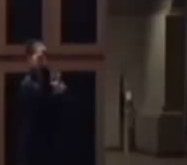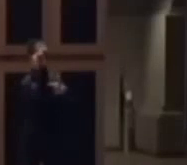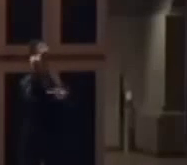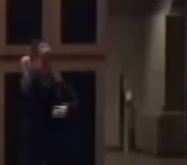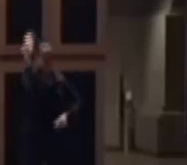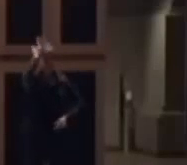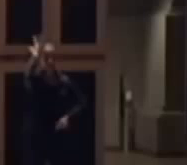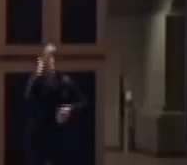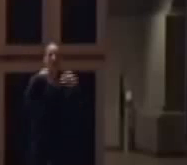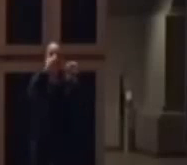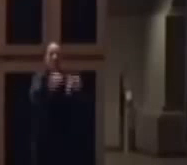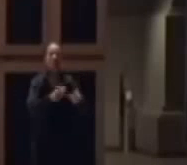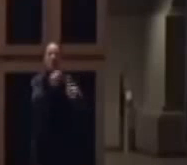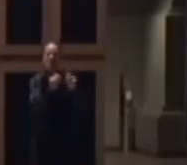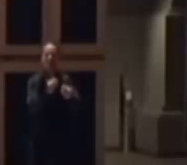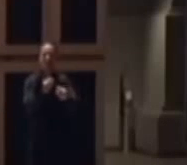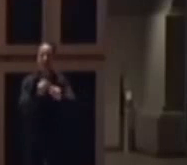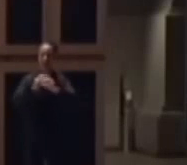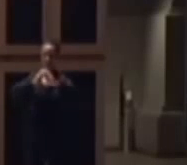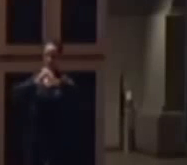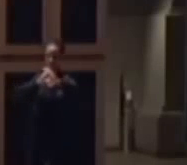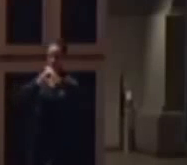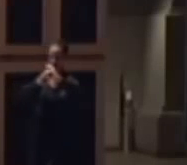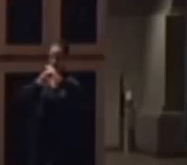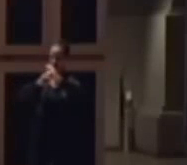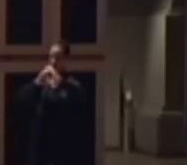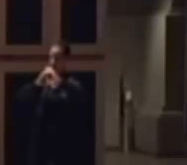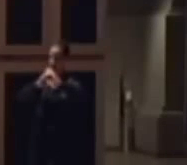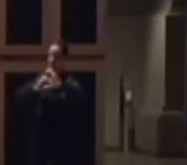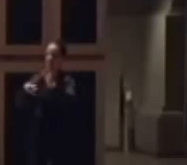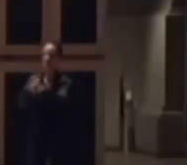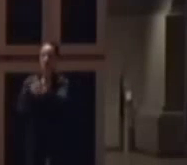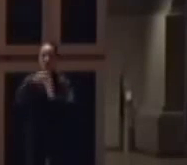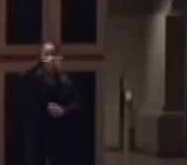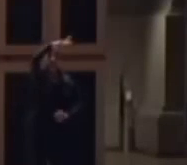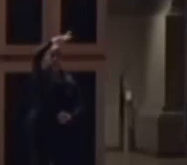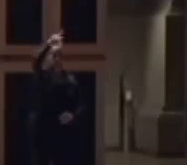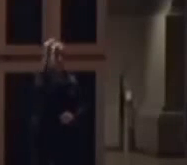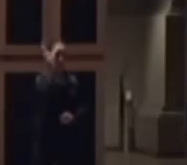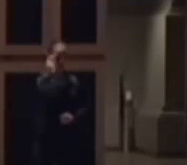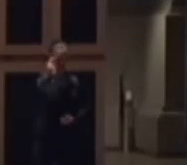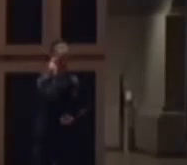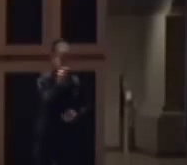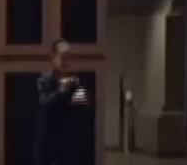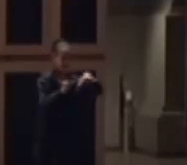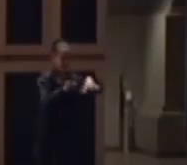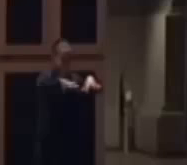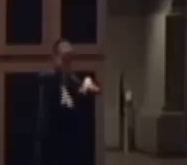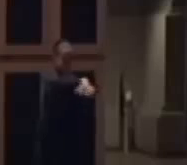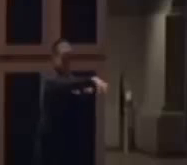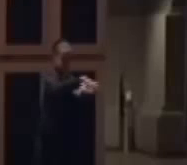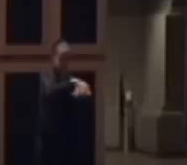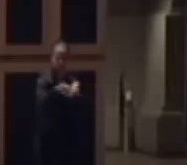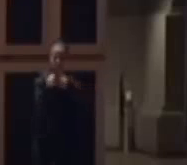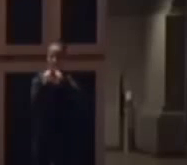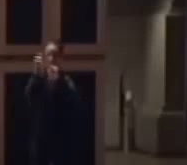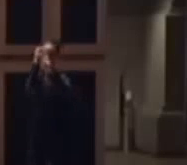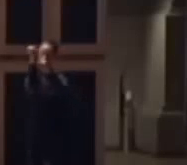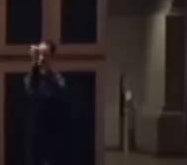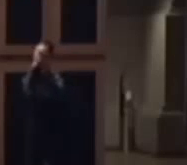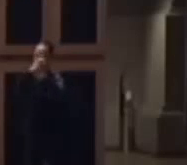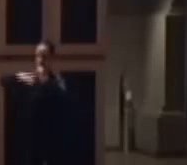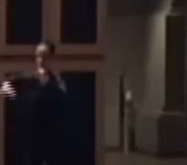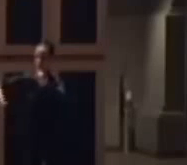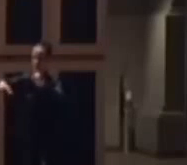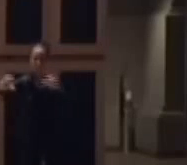preocupação de uma comunicação eficaz entre a administração pública e as organizações sociais nos vários modelos, nas várias